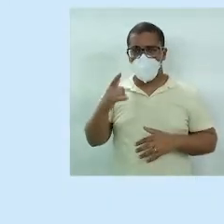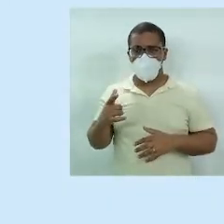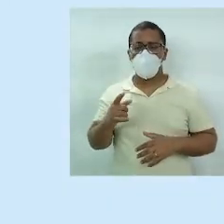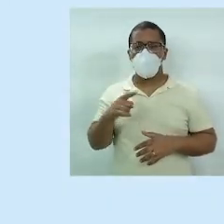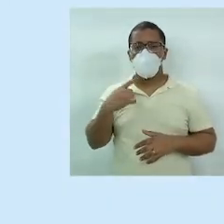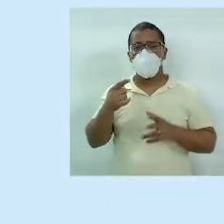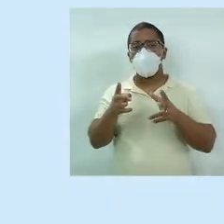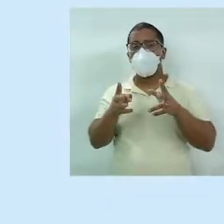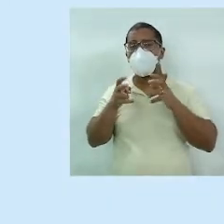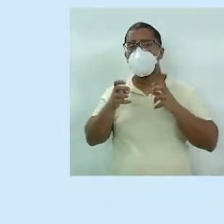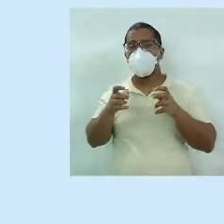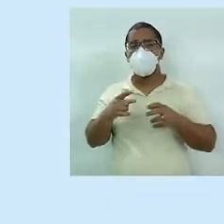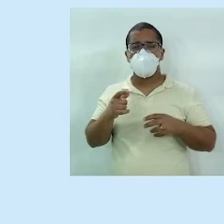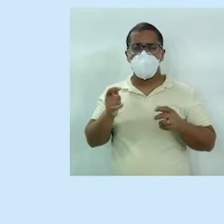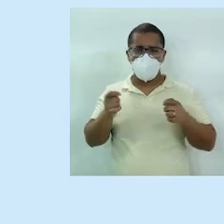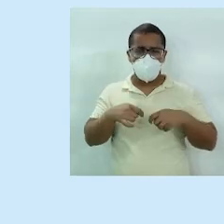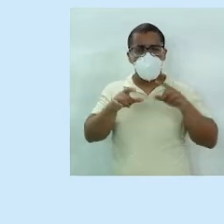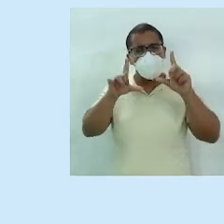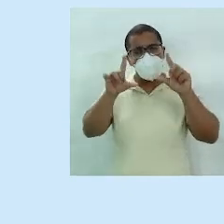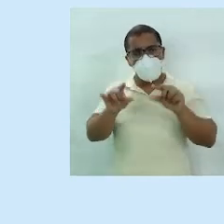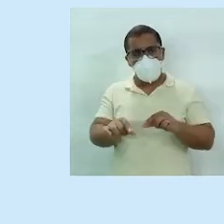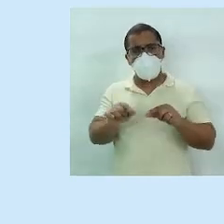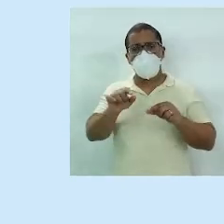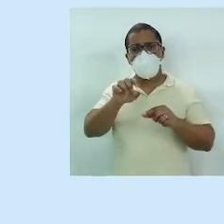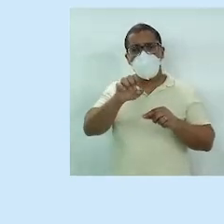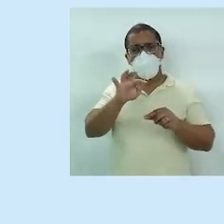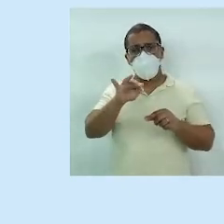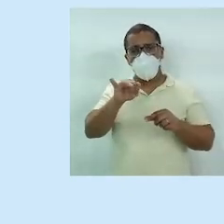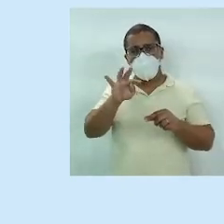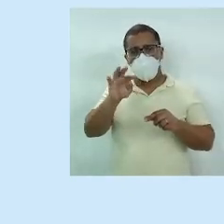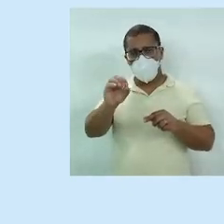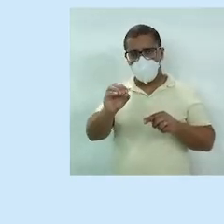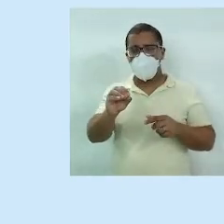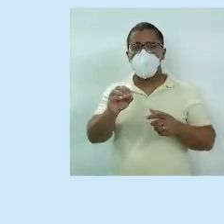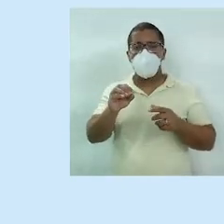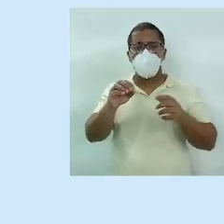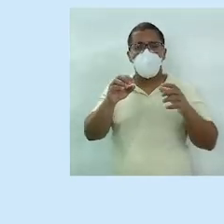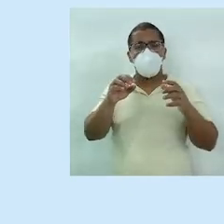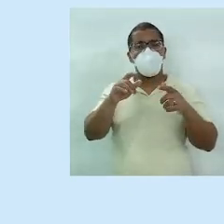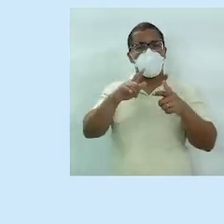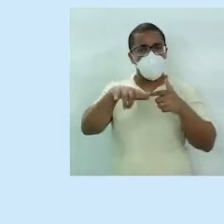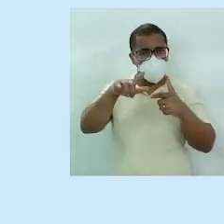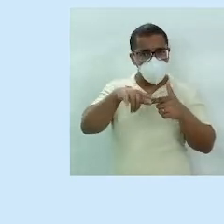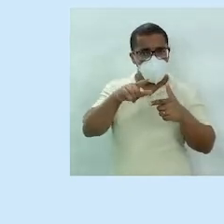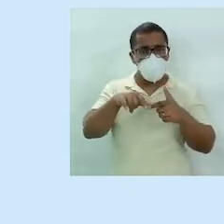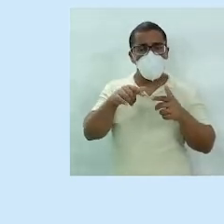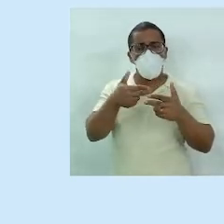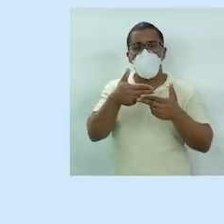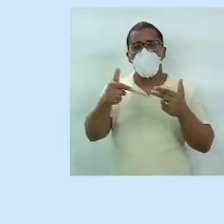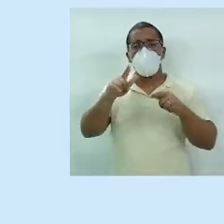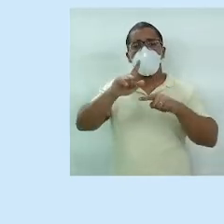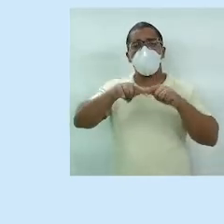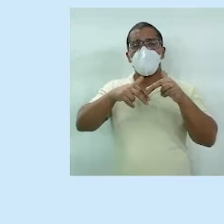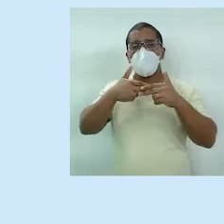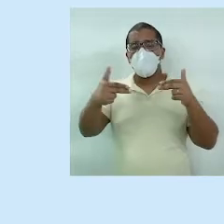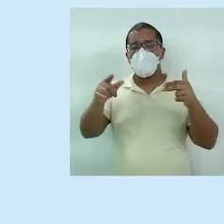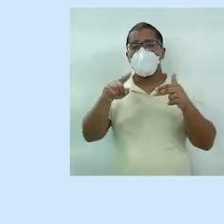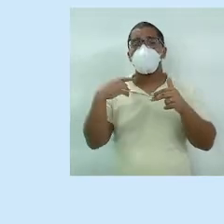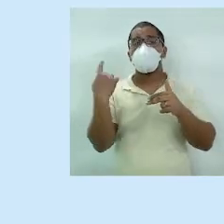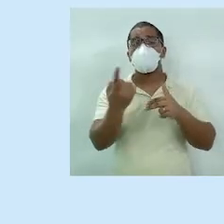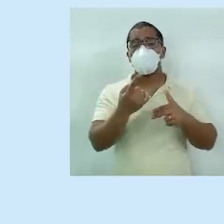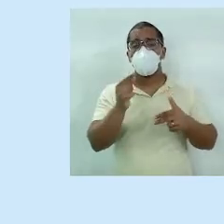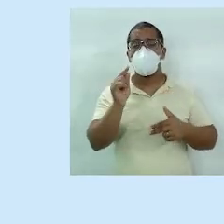gente perceber e tentar minimizar o efeito dos clorofluorcarbonos, dos produtos que fazem com que haja